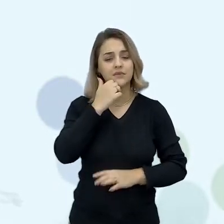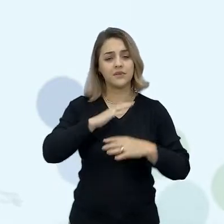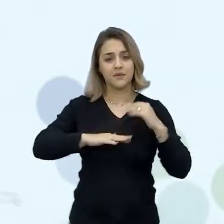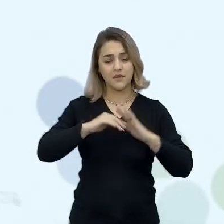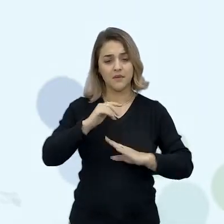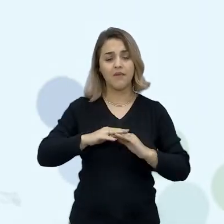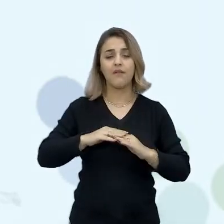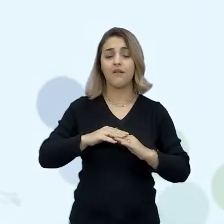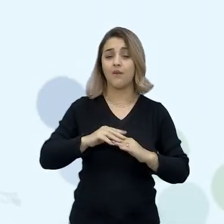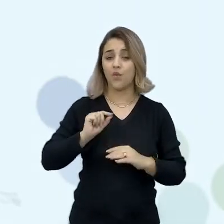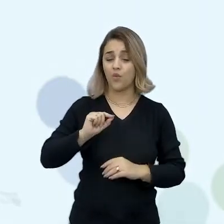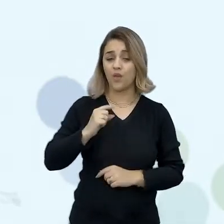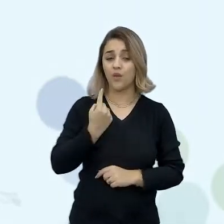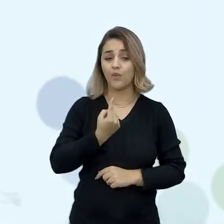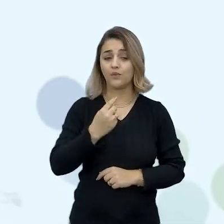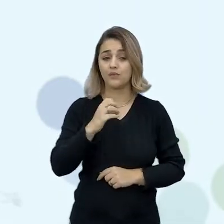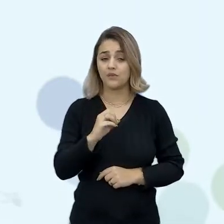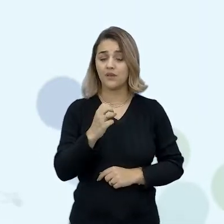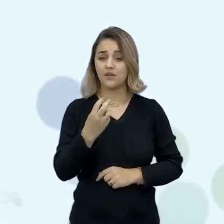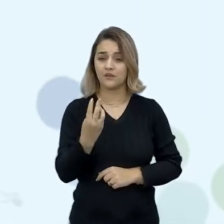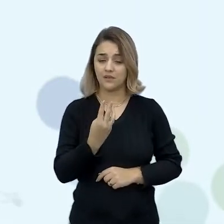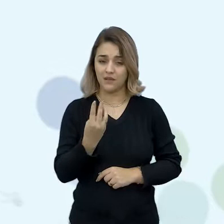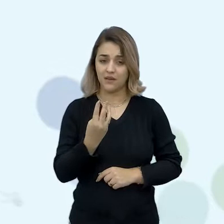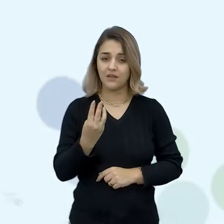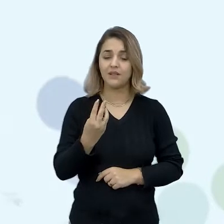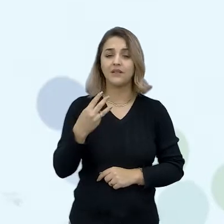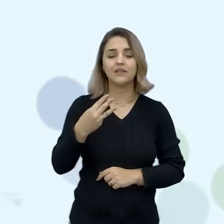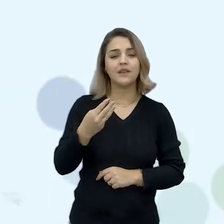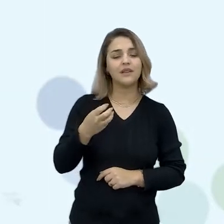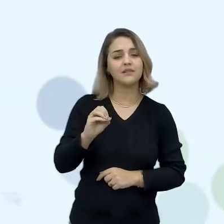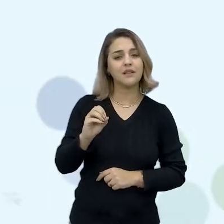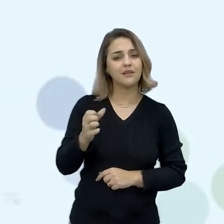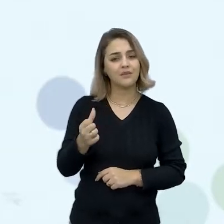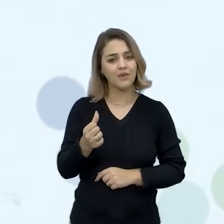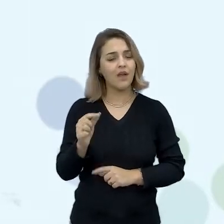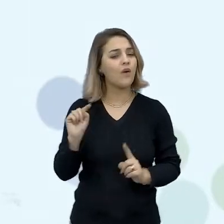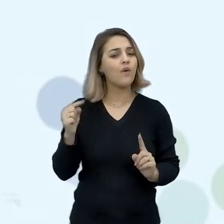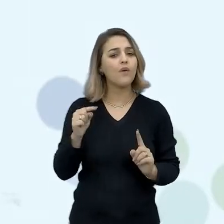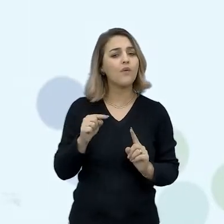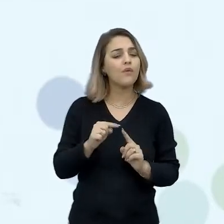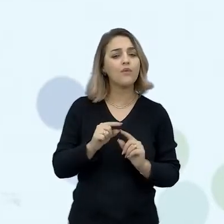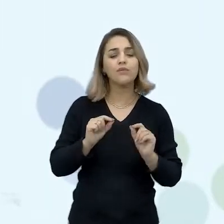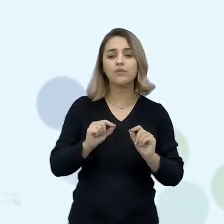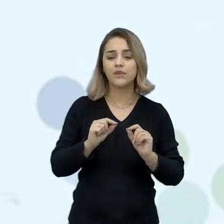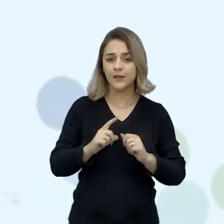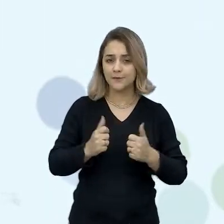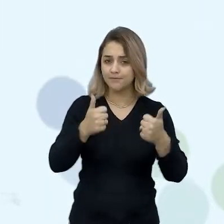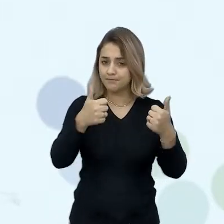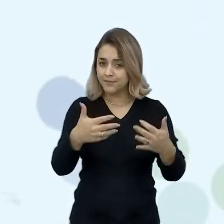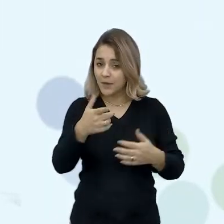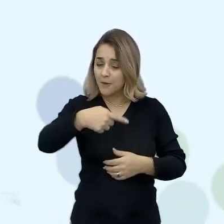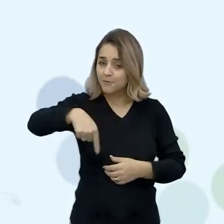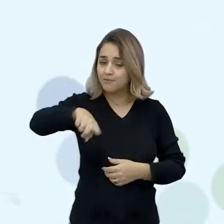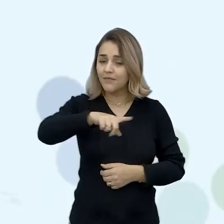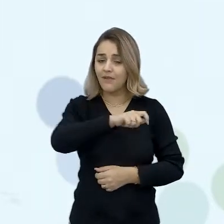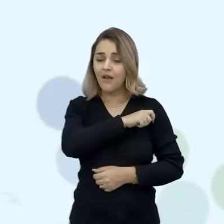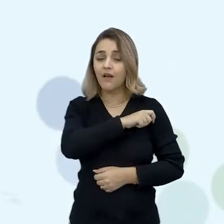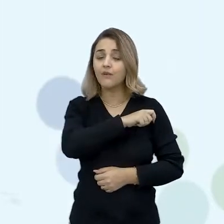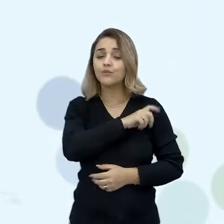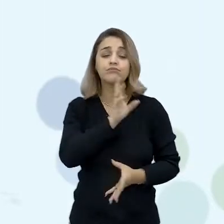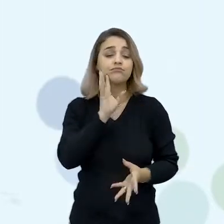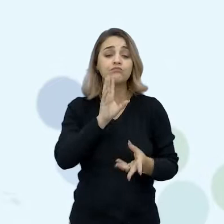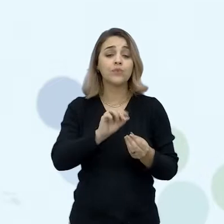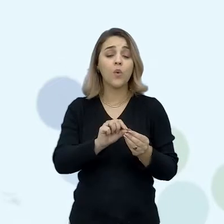aí que trabalhamos, 103, 306. O objetivo é deixar claro para os estudantes que